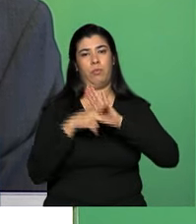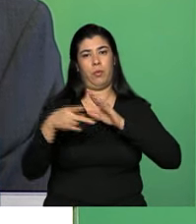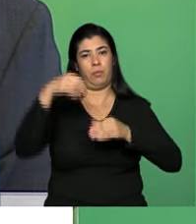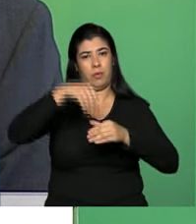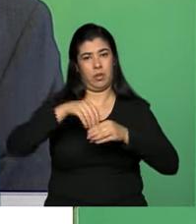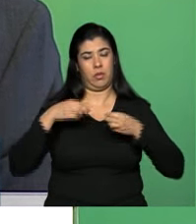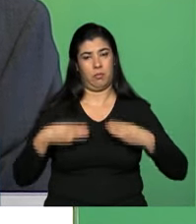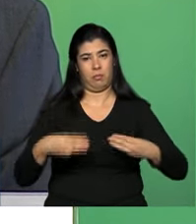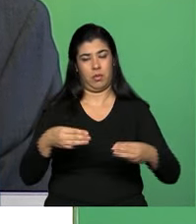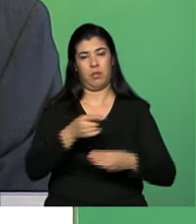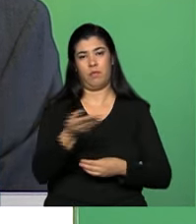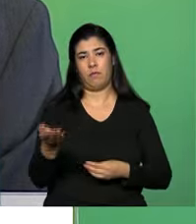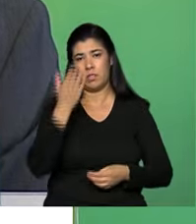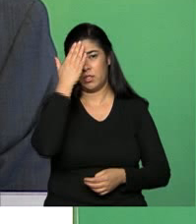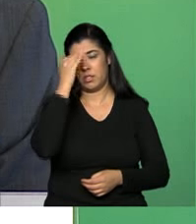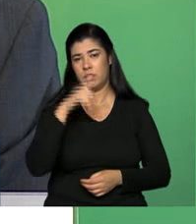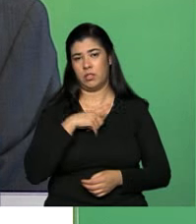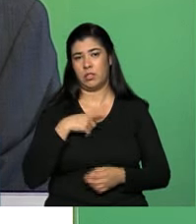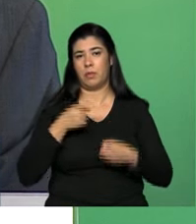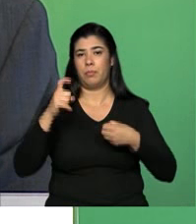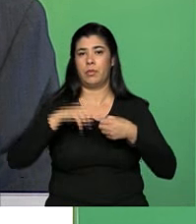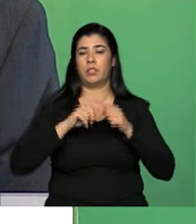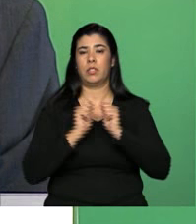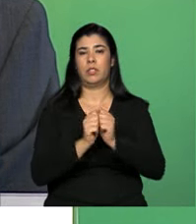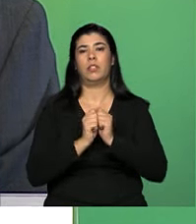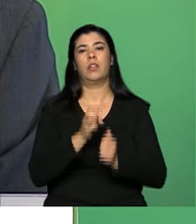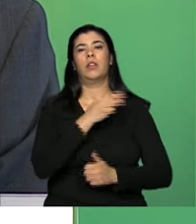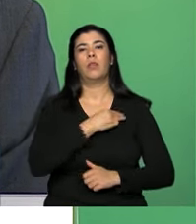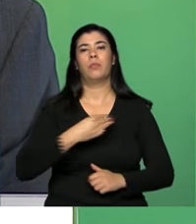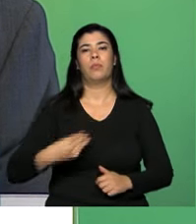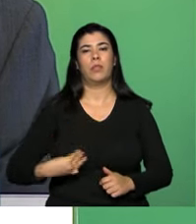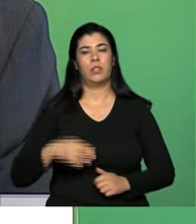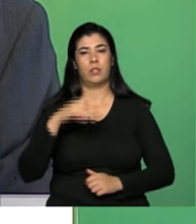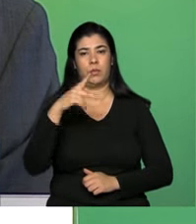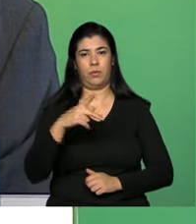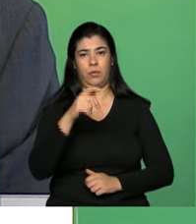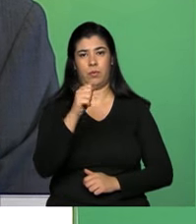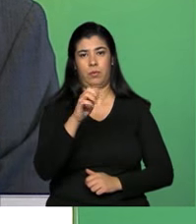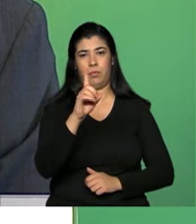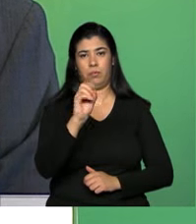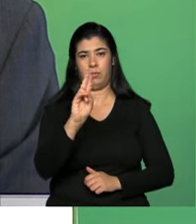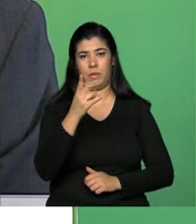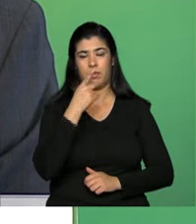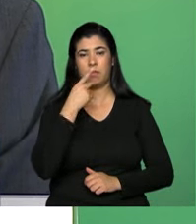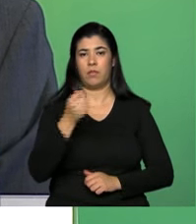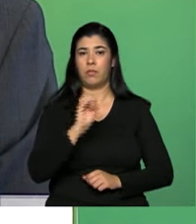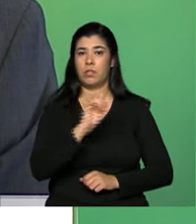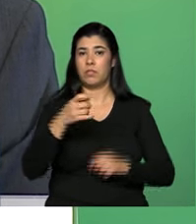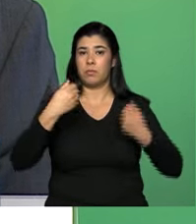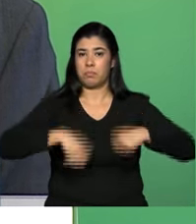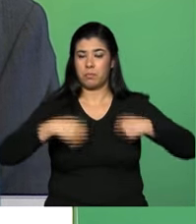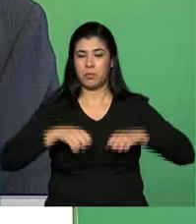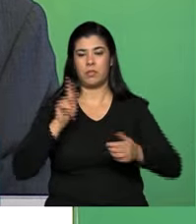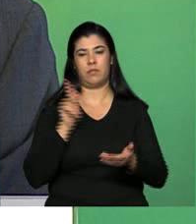em conjunto que ele faz com o ministro Padilha e o ministro Padilha deixou claro que enquanto for necessário a sua presença a presidenta poderá continuar